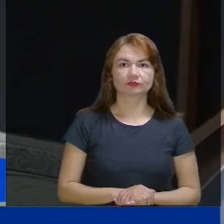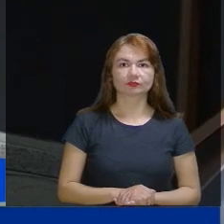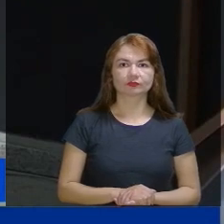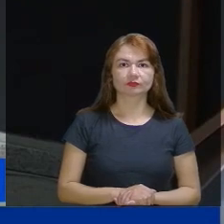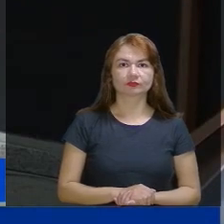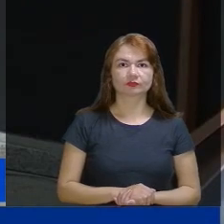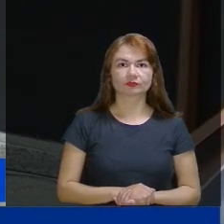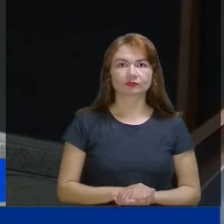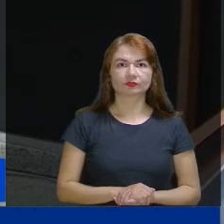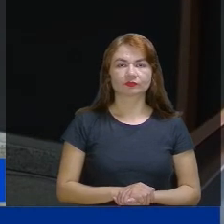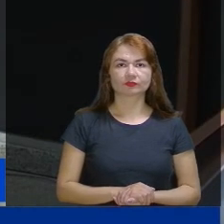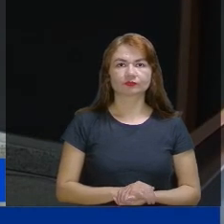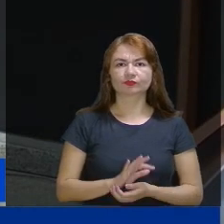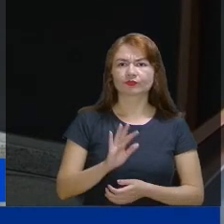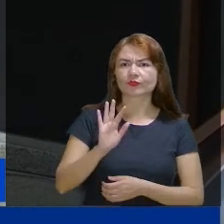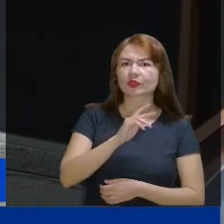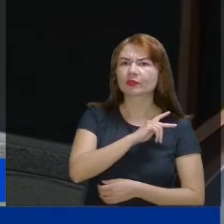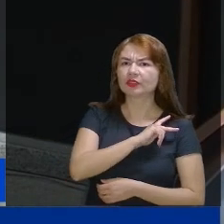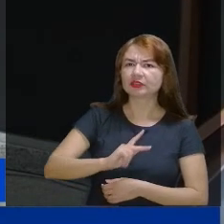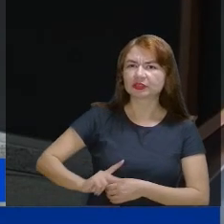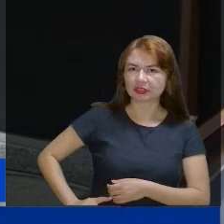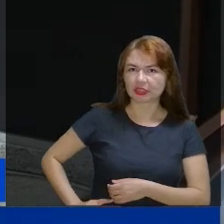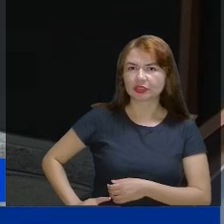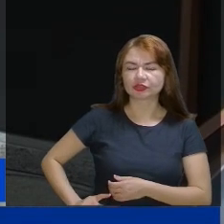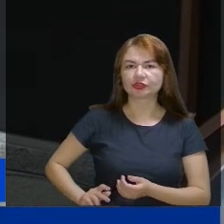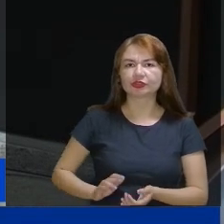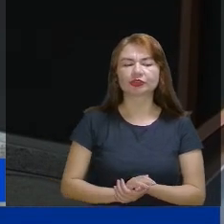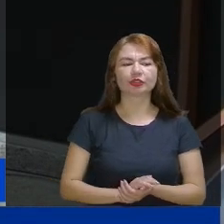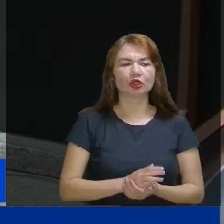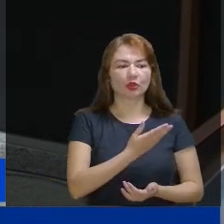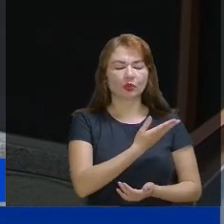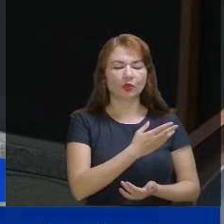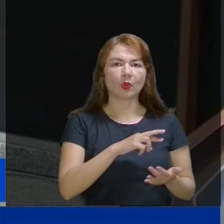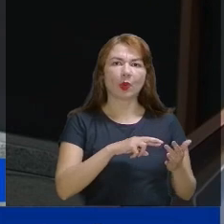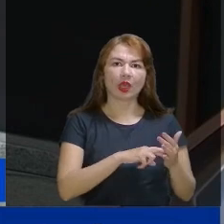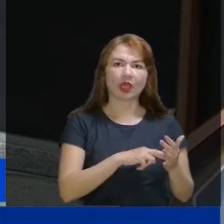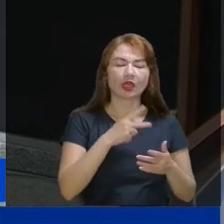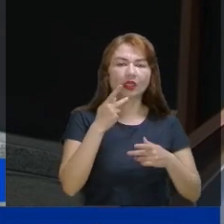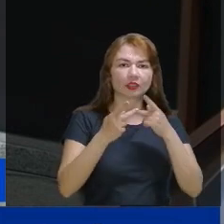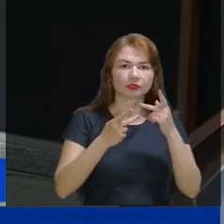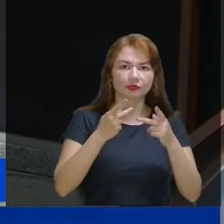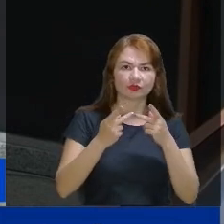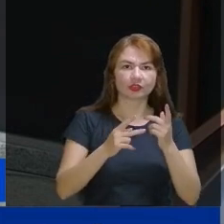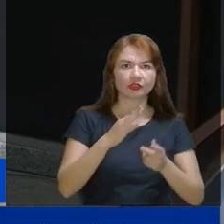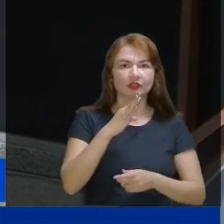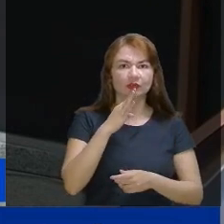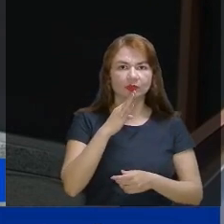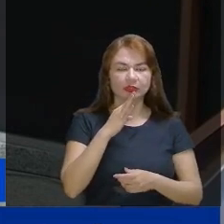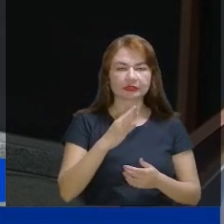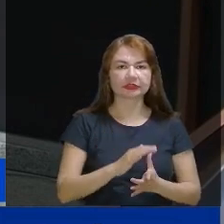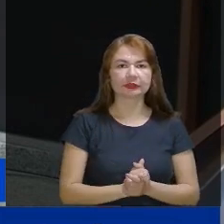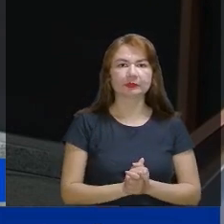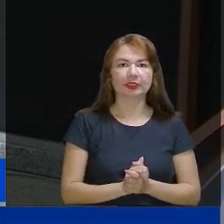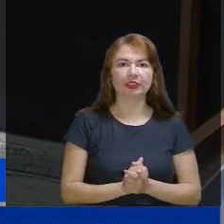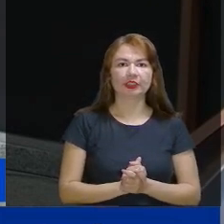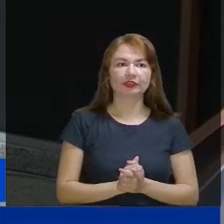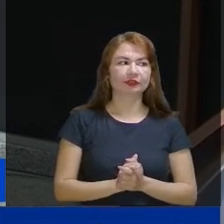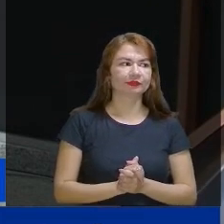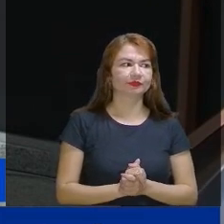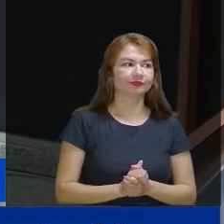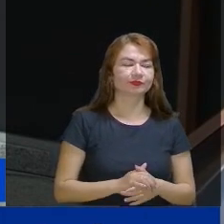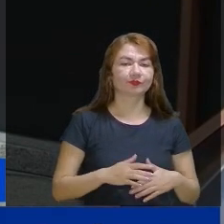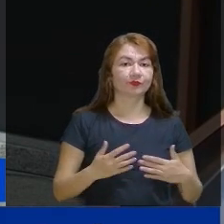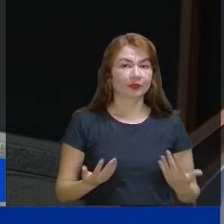Senhor presidente, com as ponderações do relator em relação ao conhecimento dos declaratórios... Com